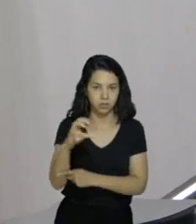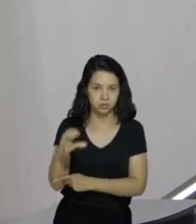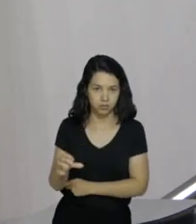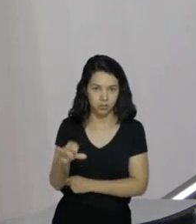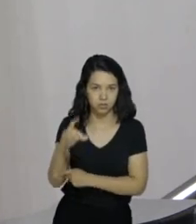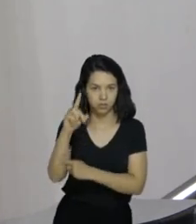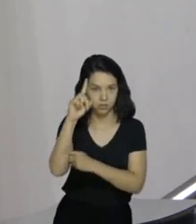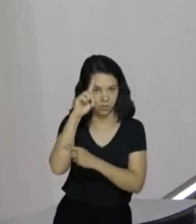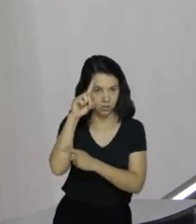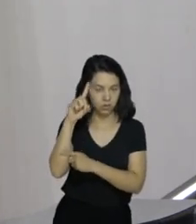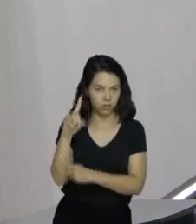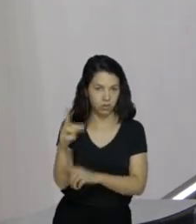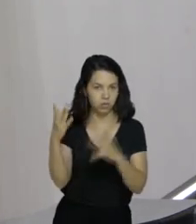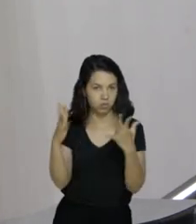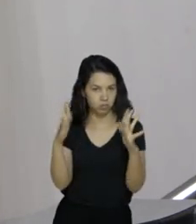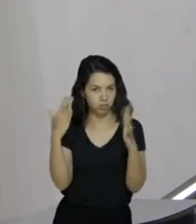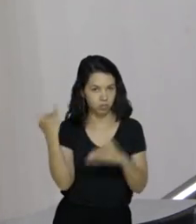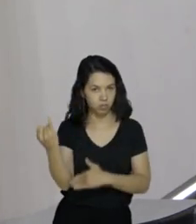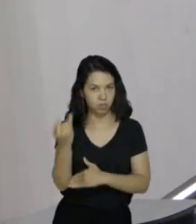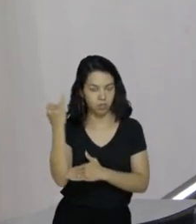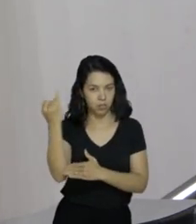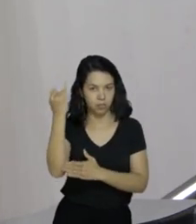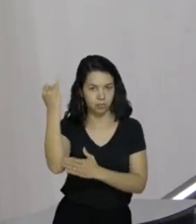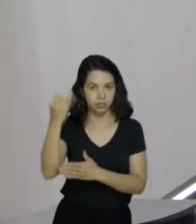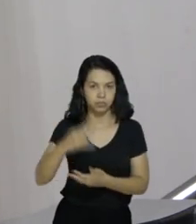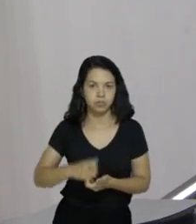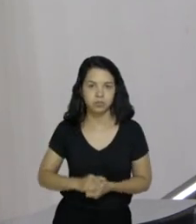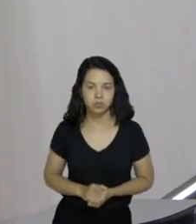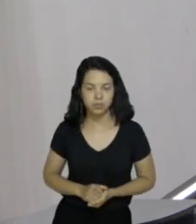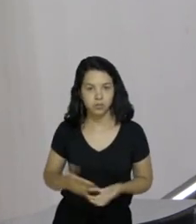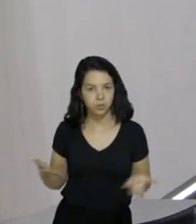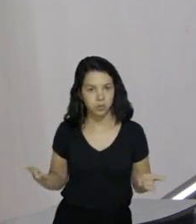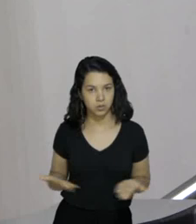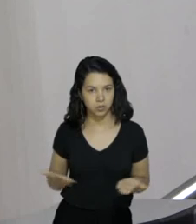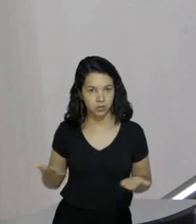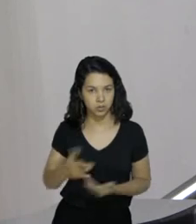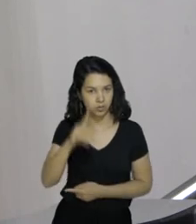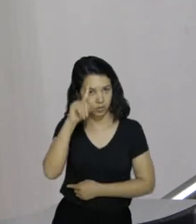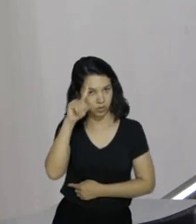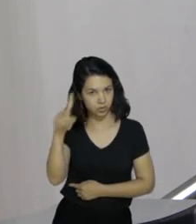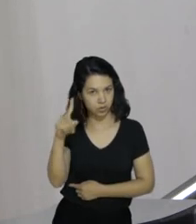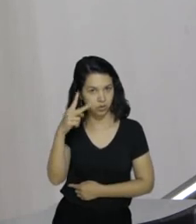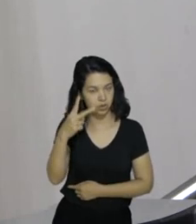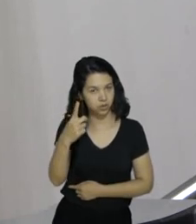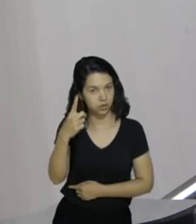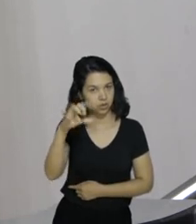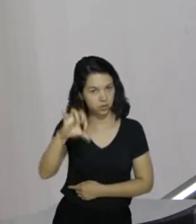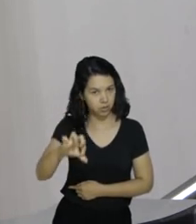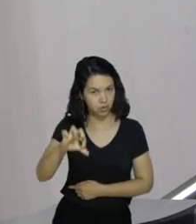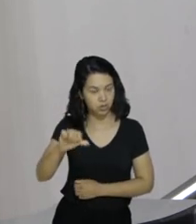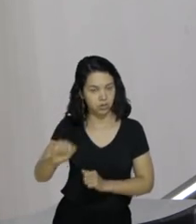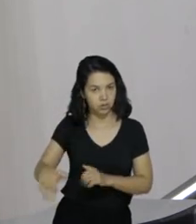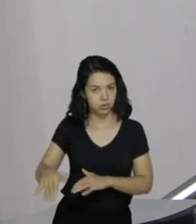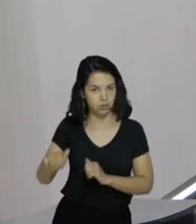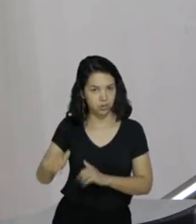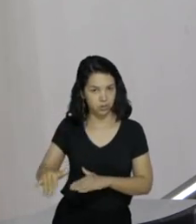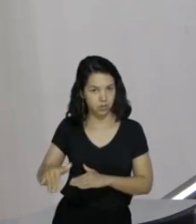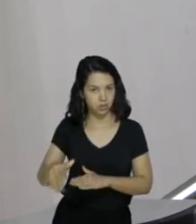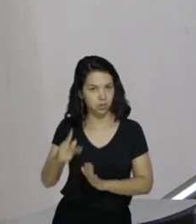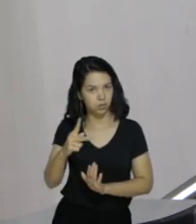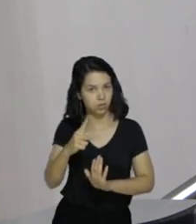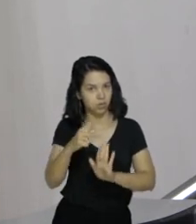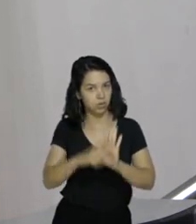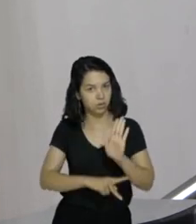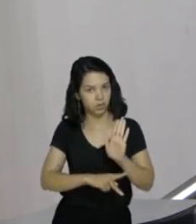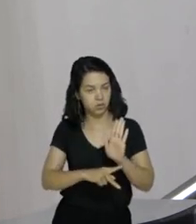data comemorativa de grande importância. Hoje, dia 19 de setembro, o projeto